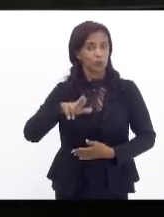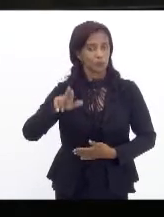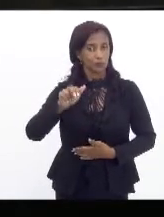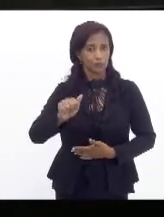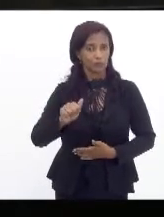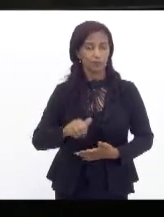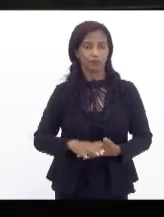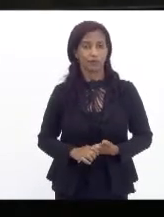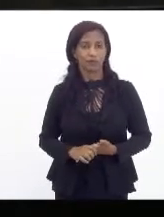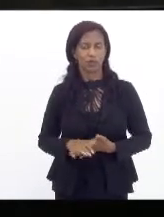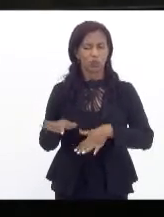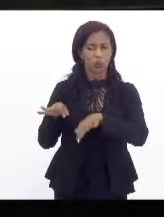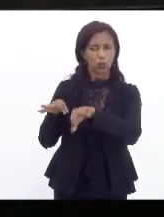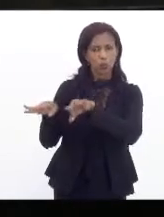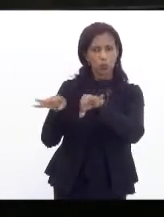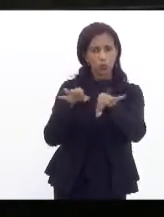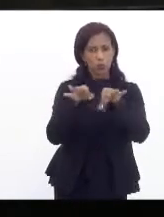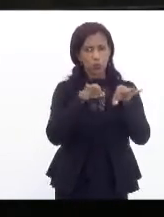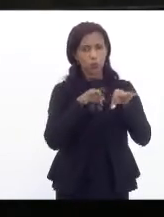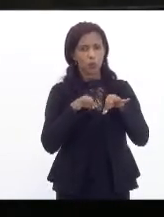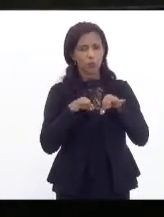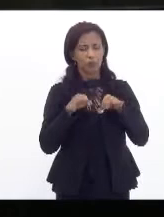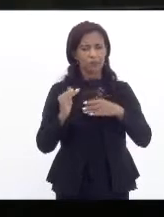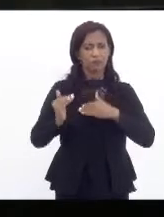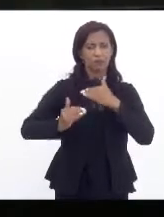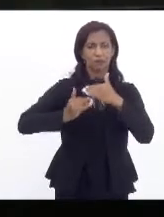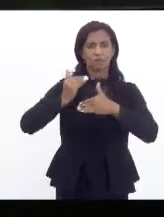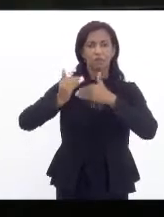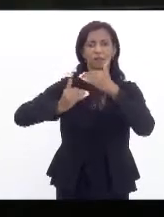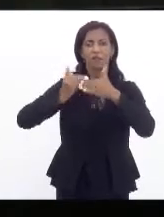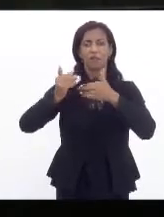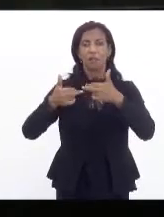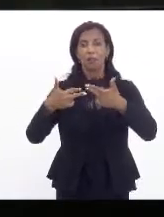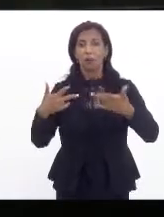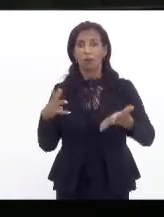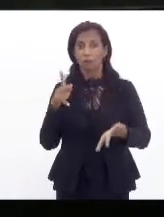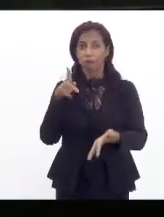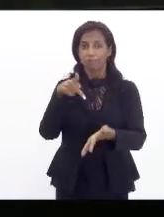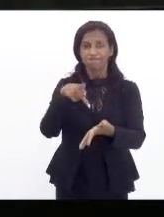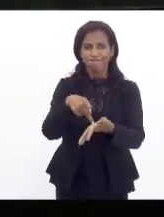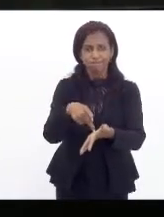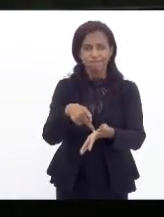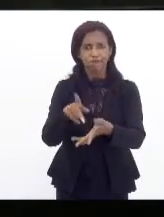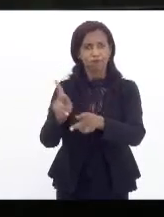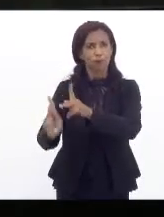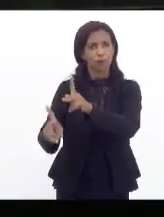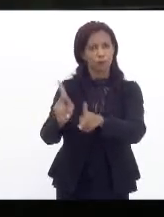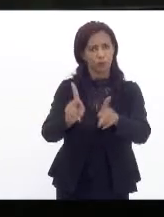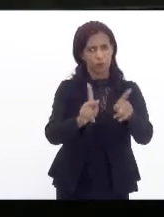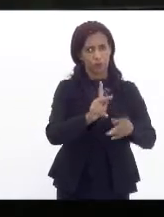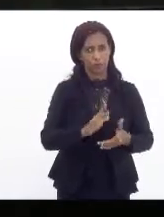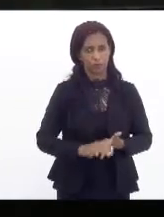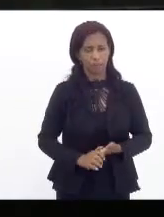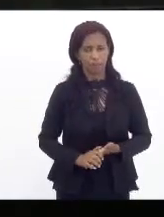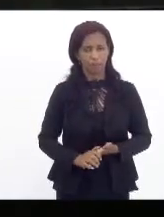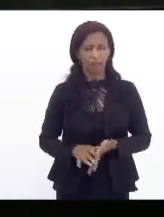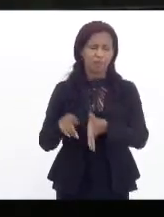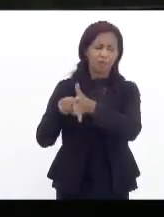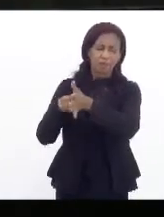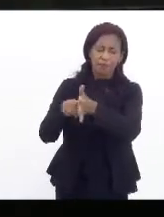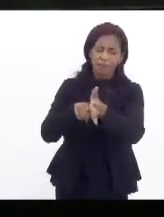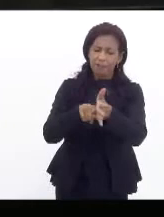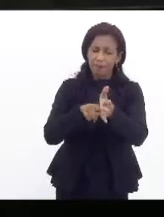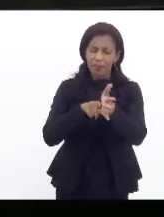utilizado de forma a desenvolver alguma coisa de fato para a população, né? E